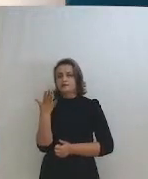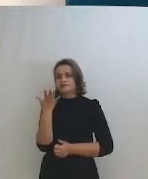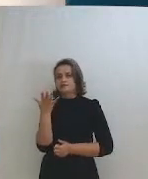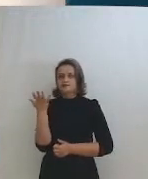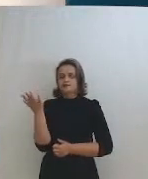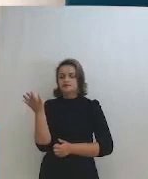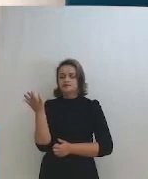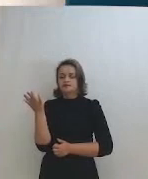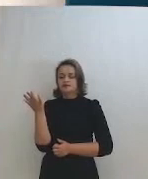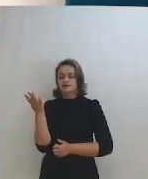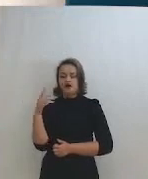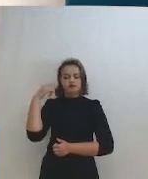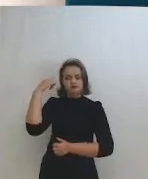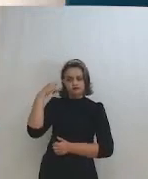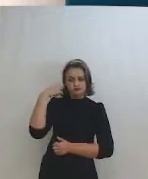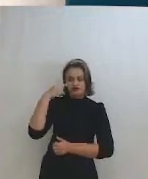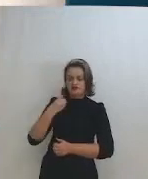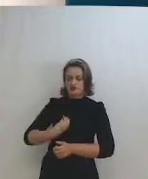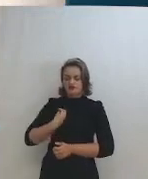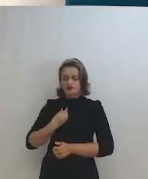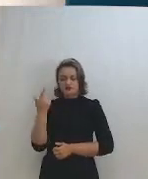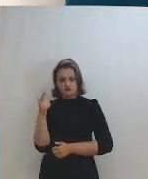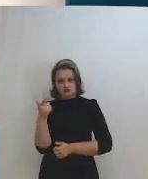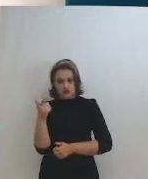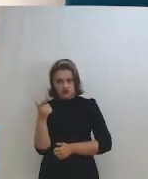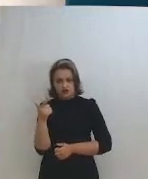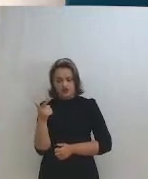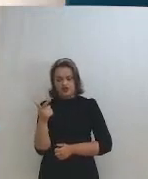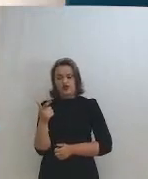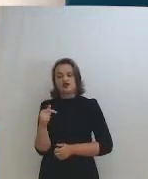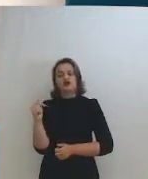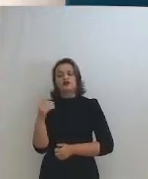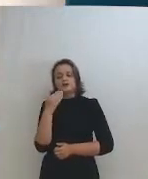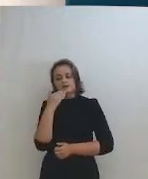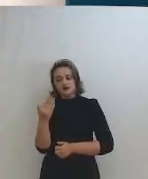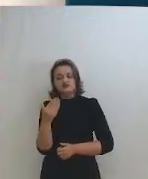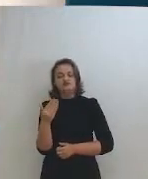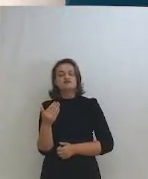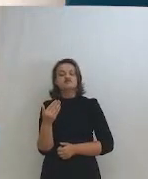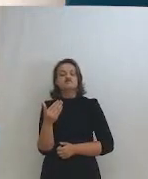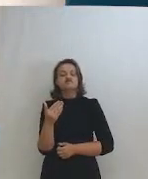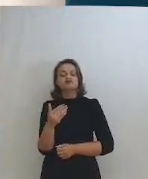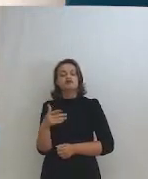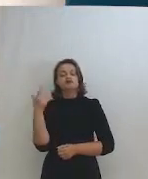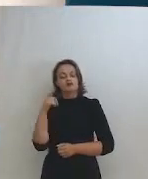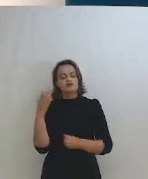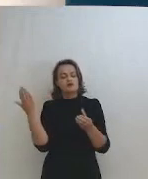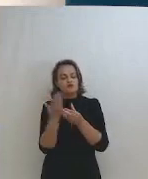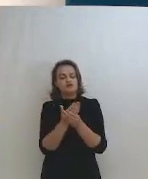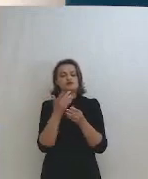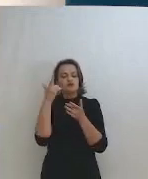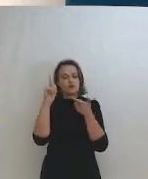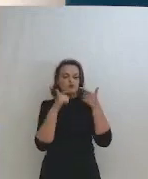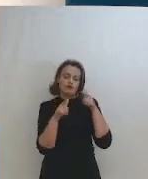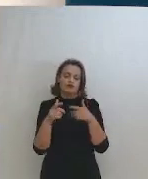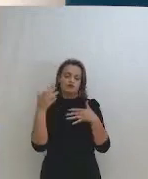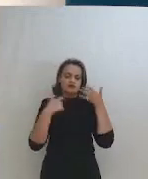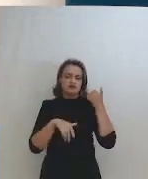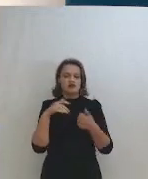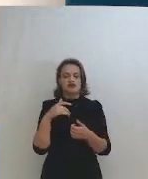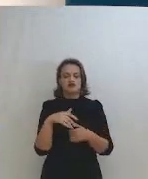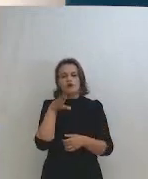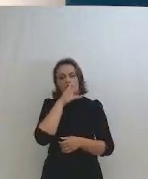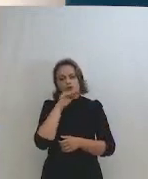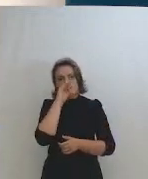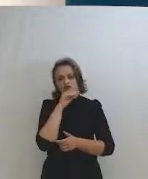não comparecem, têm me pedido a trazer mais outros processos para sustentação oral. Né, então,